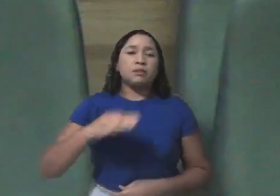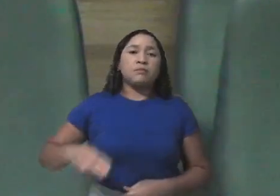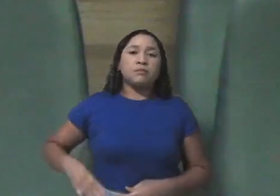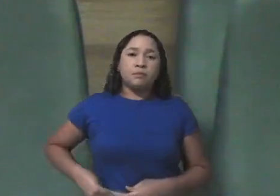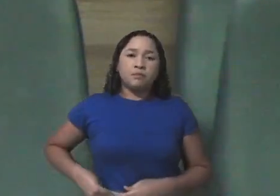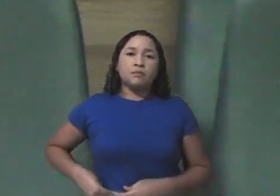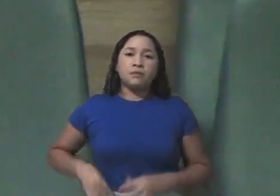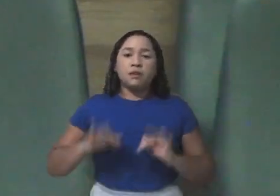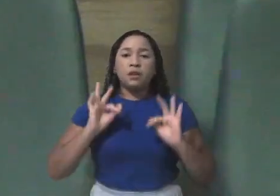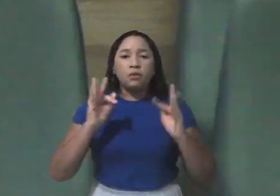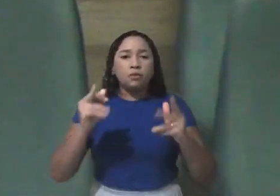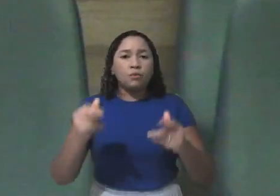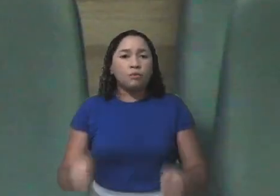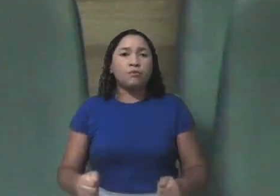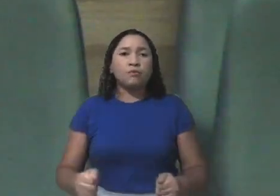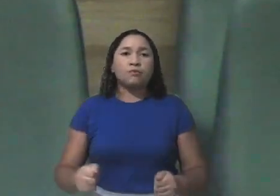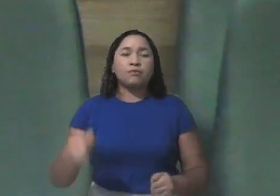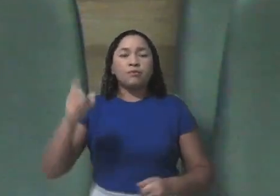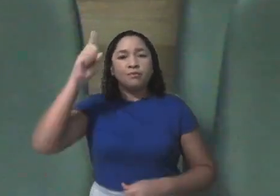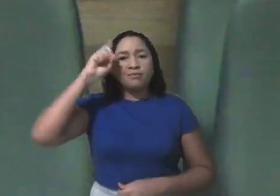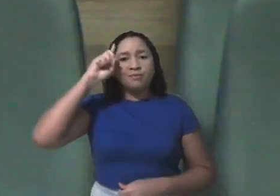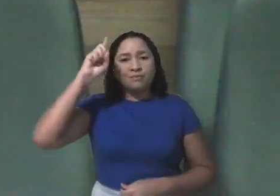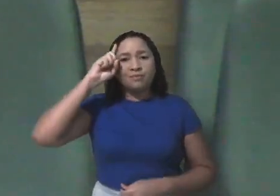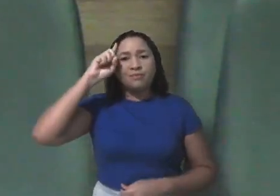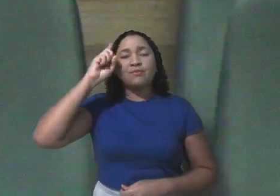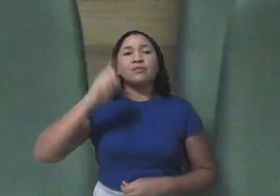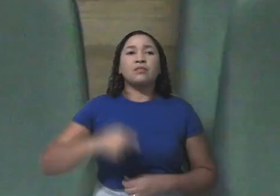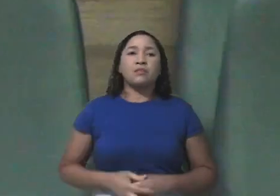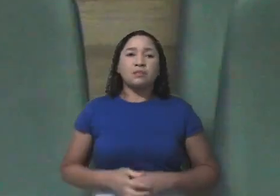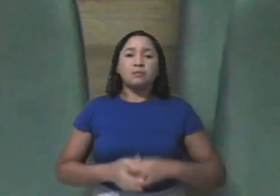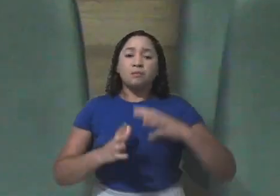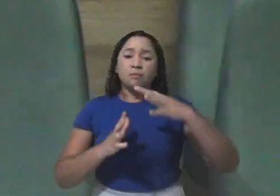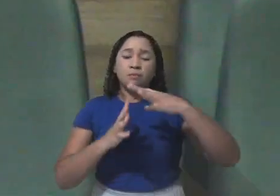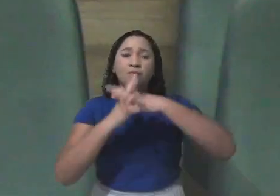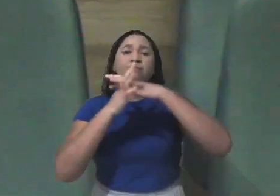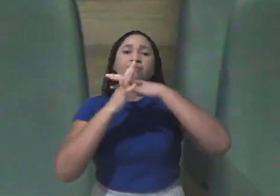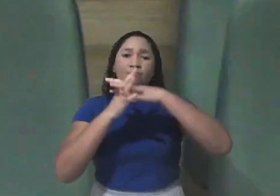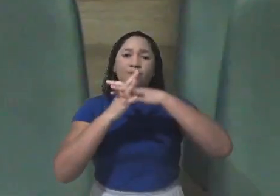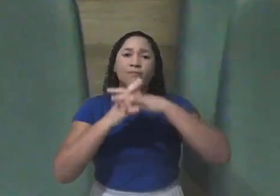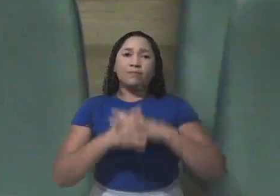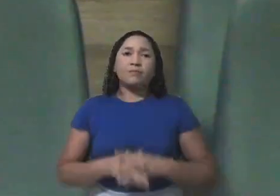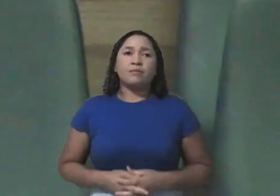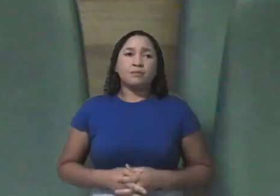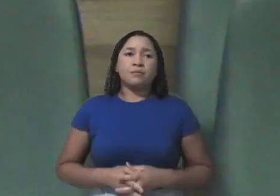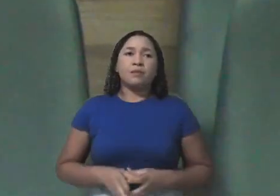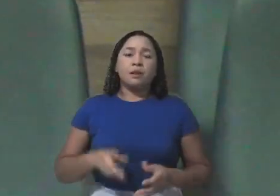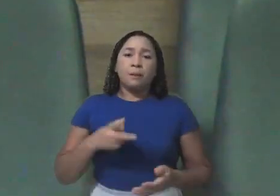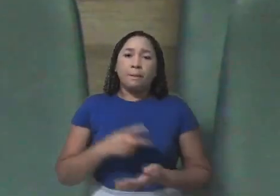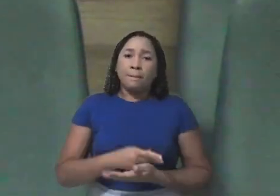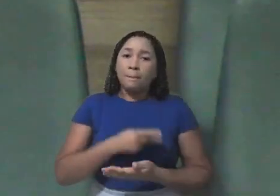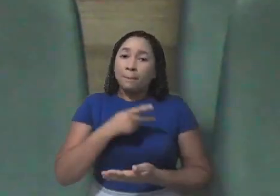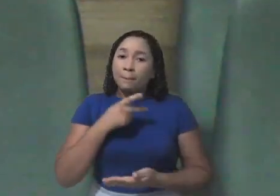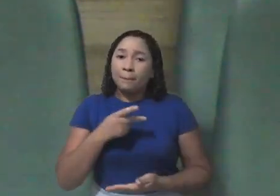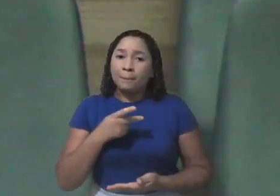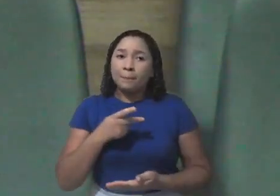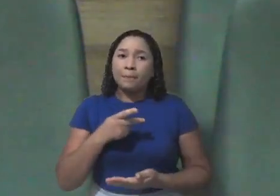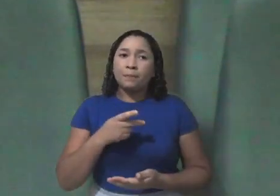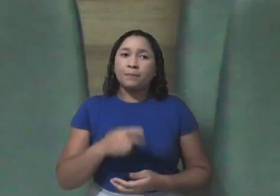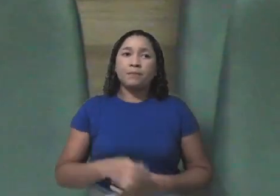acerca dos fins dos tempos, acerca da plenitude, para que seja cumprida a visão que Daniel está tendo,